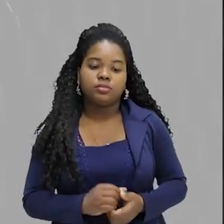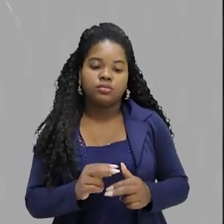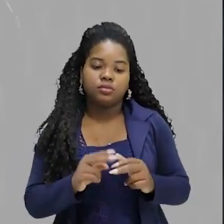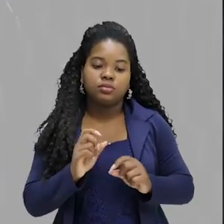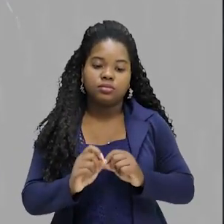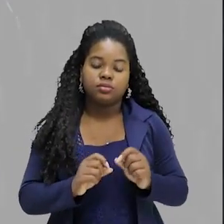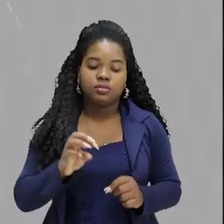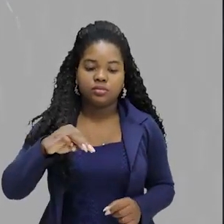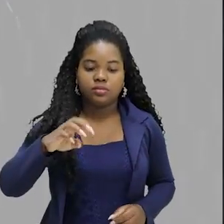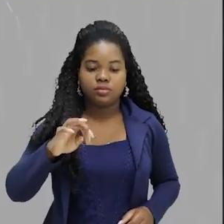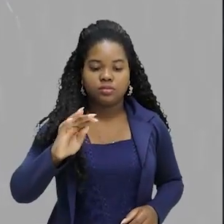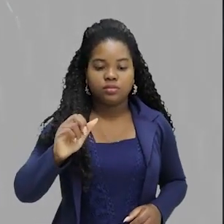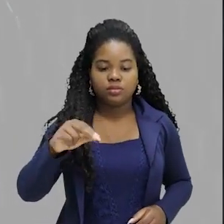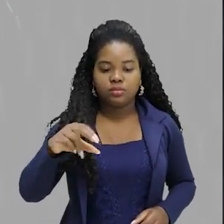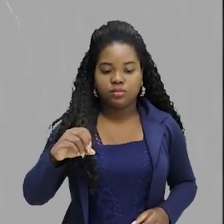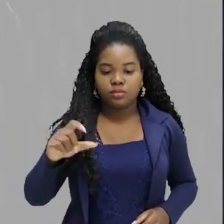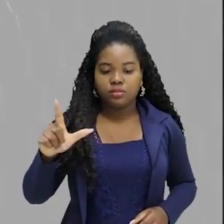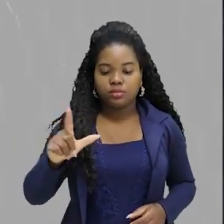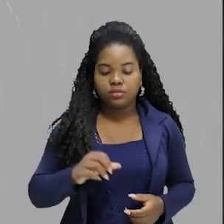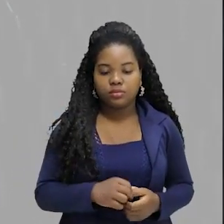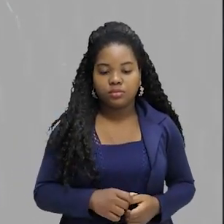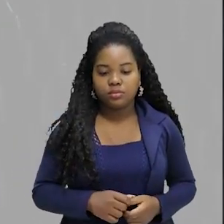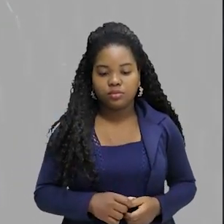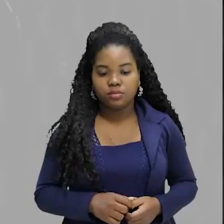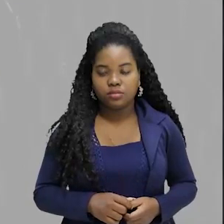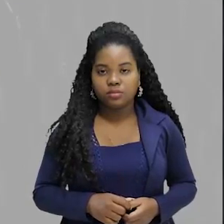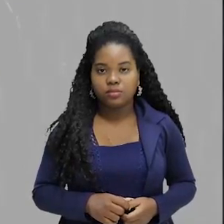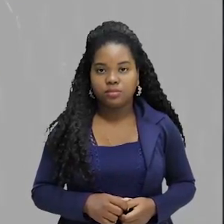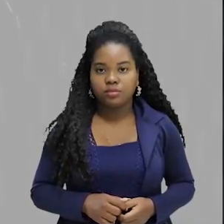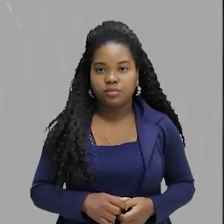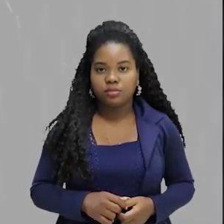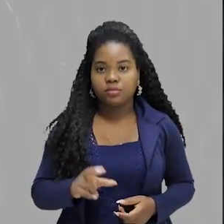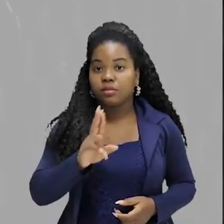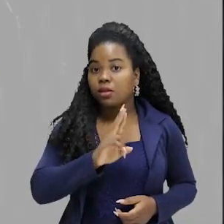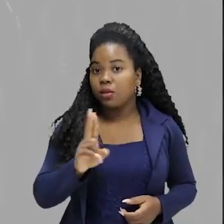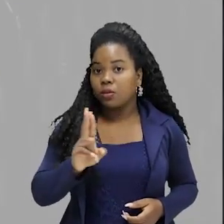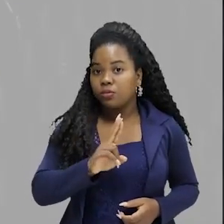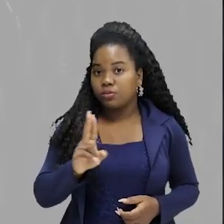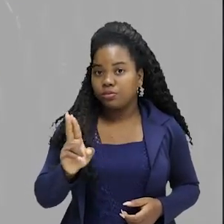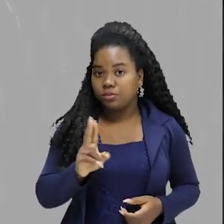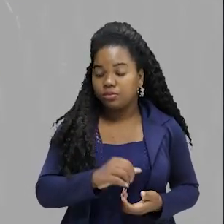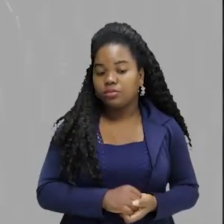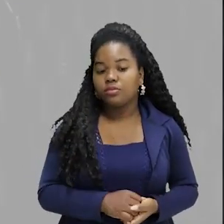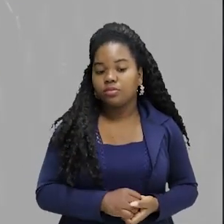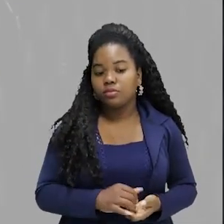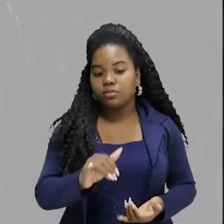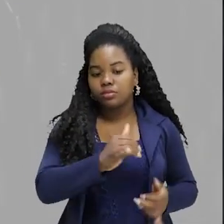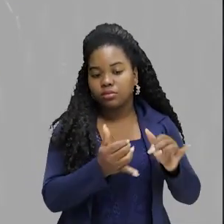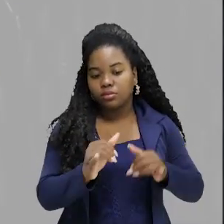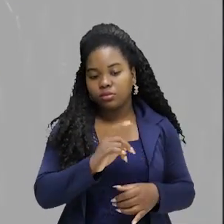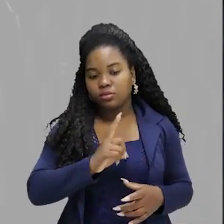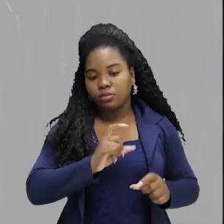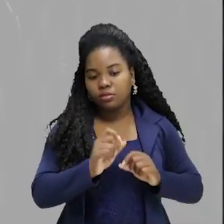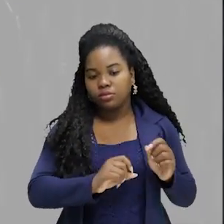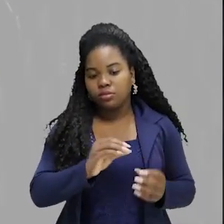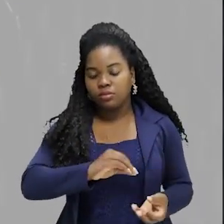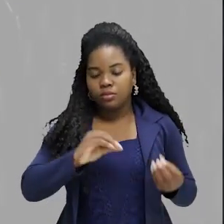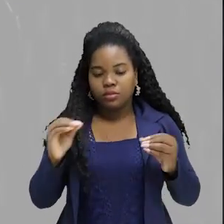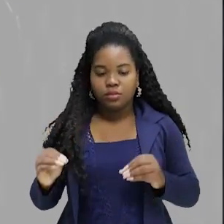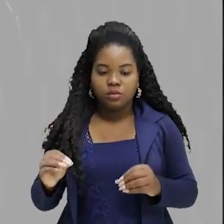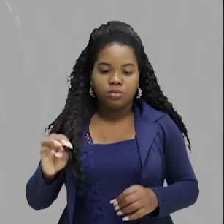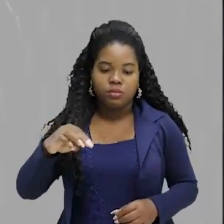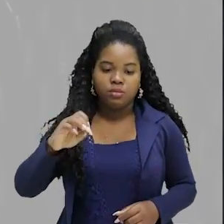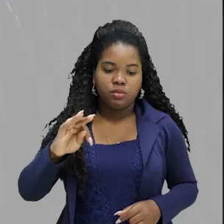o metanal. O metanal é o nome correto, quimicamente, e aí